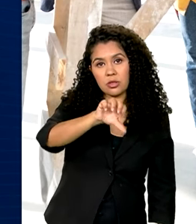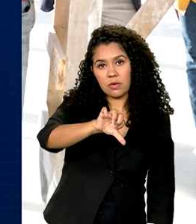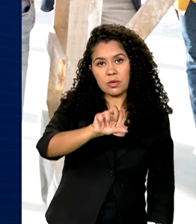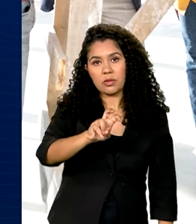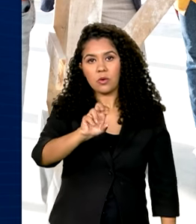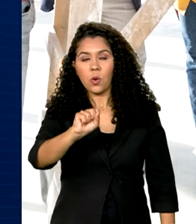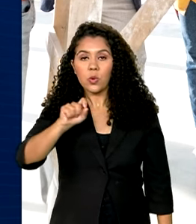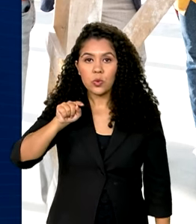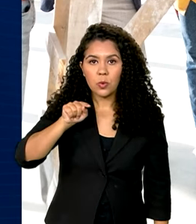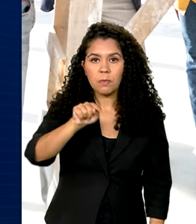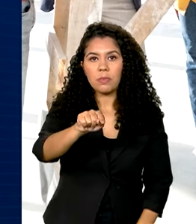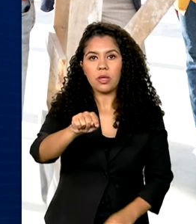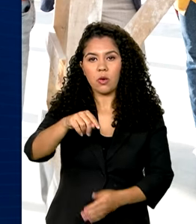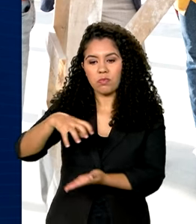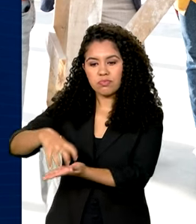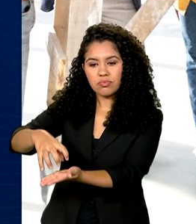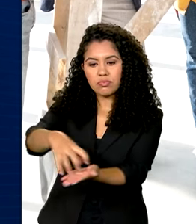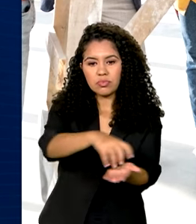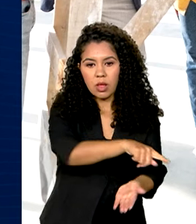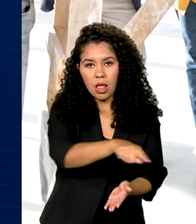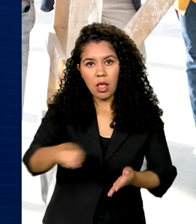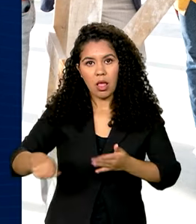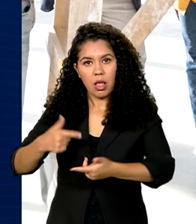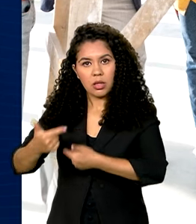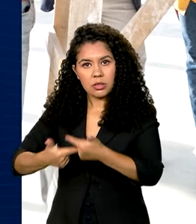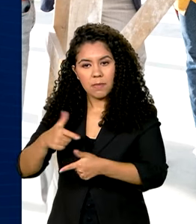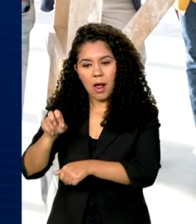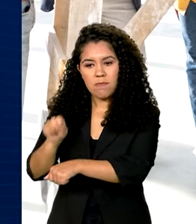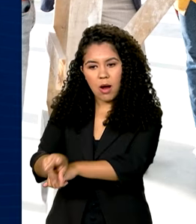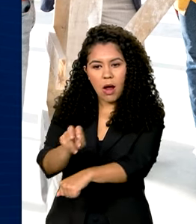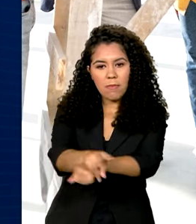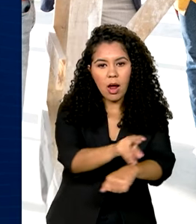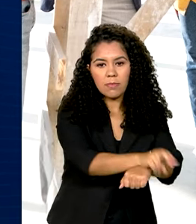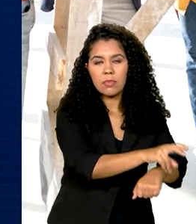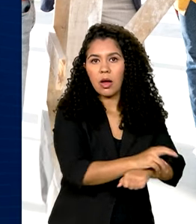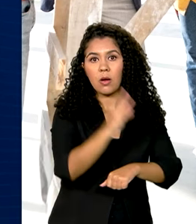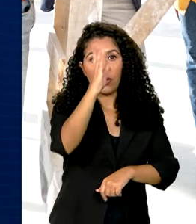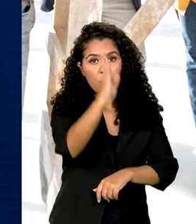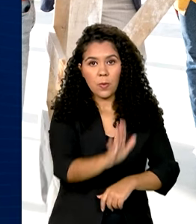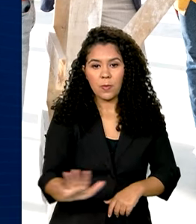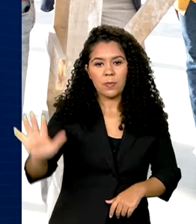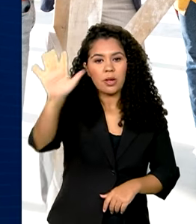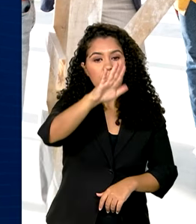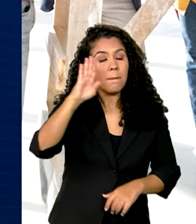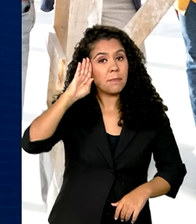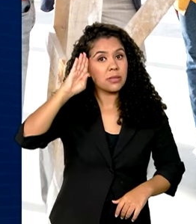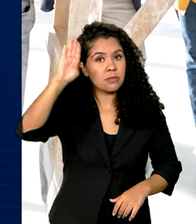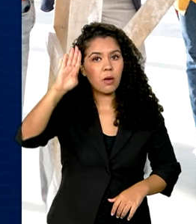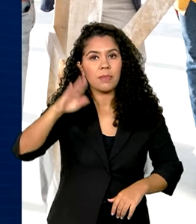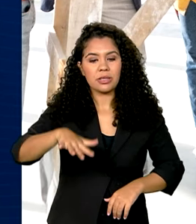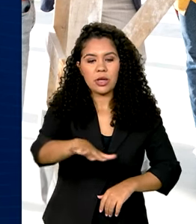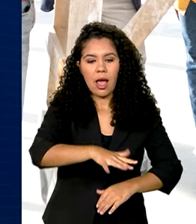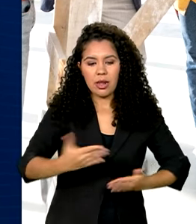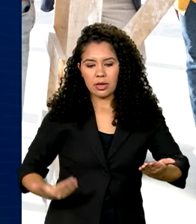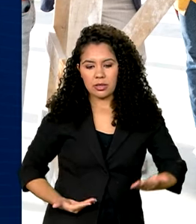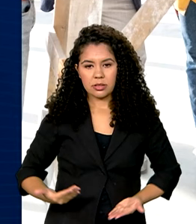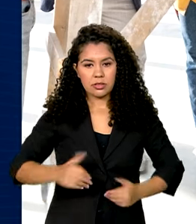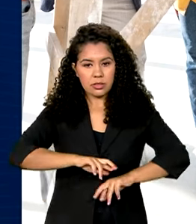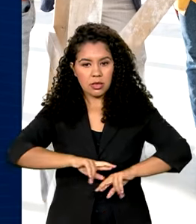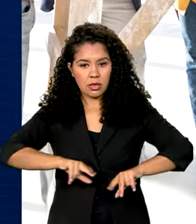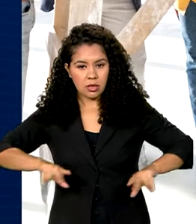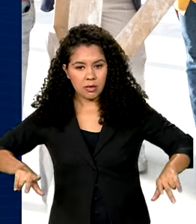mil postos de trabalho em todo o país, com destaque para o setor de serviços, com mais